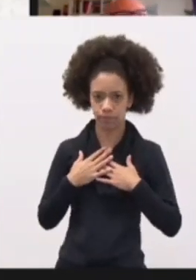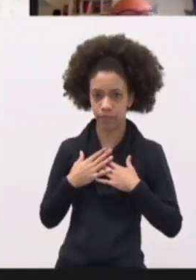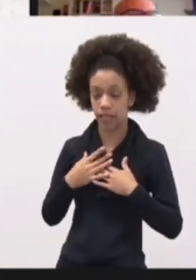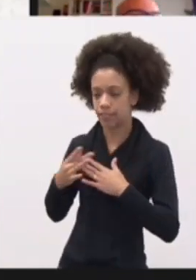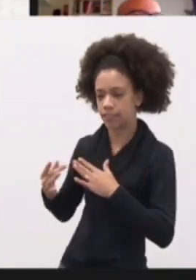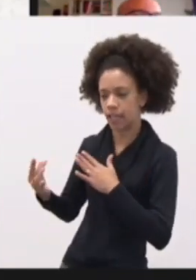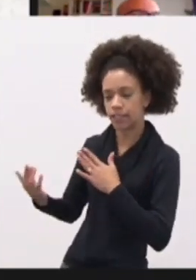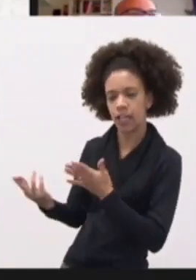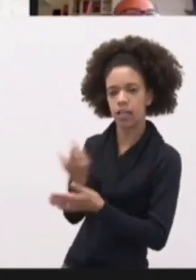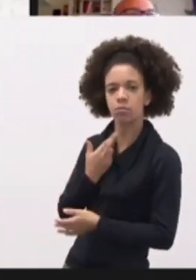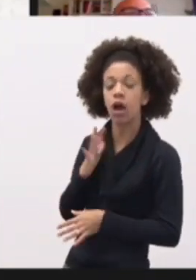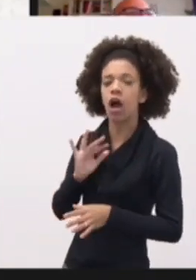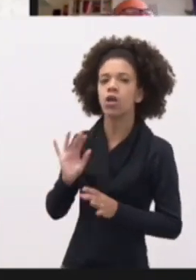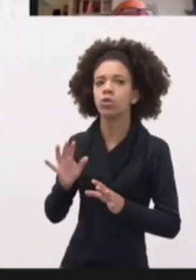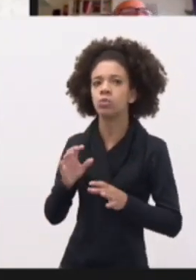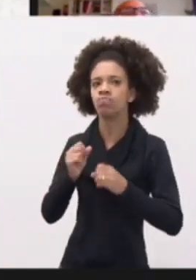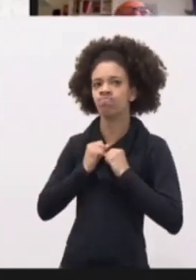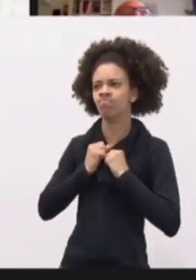segurei a minha ansiedade,